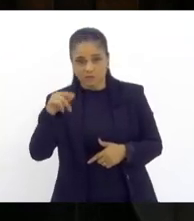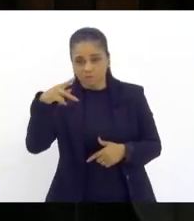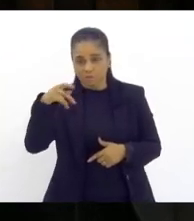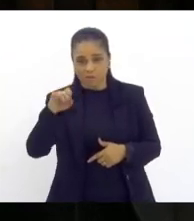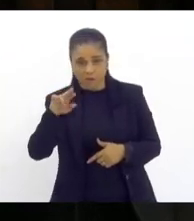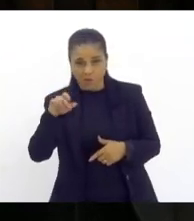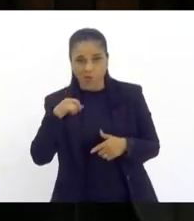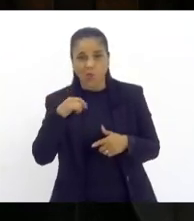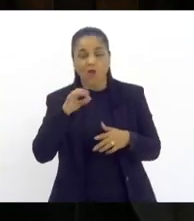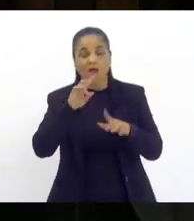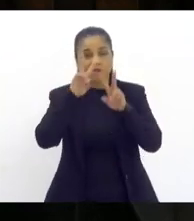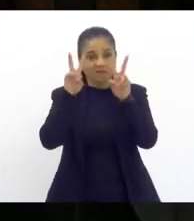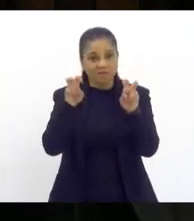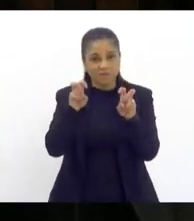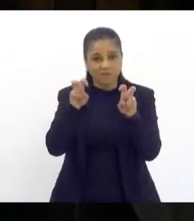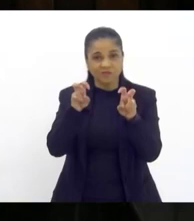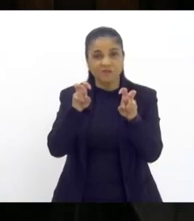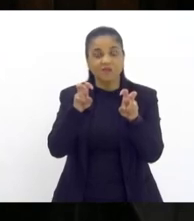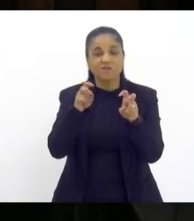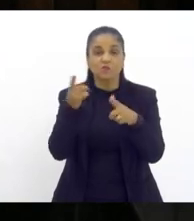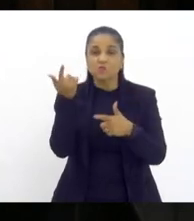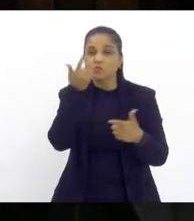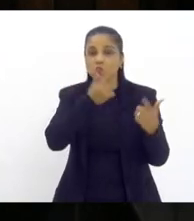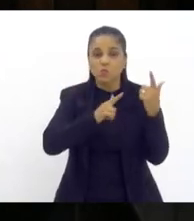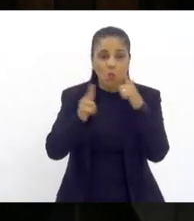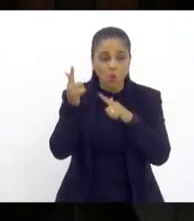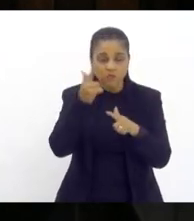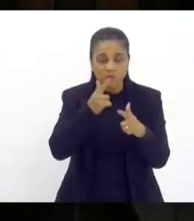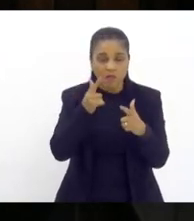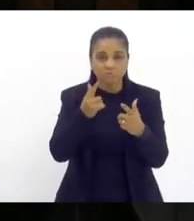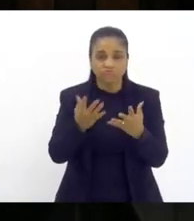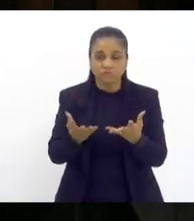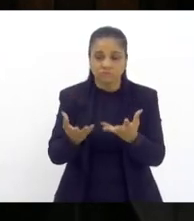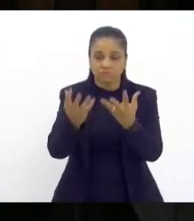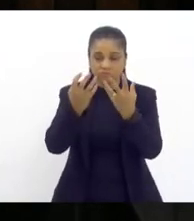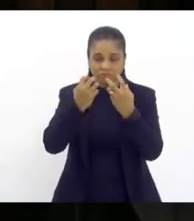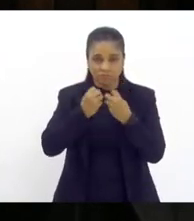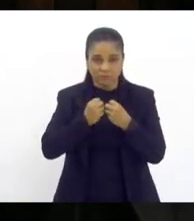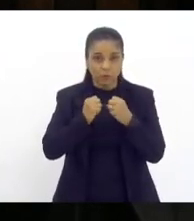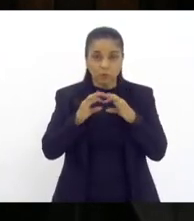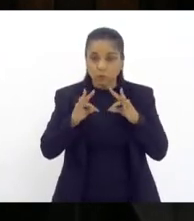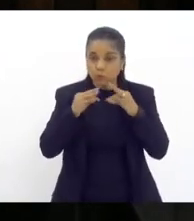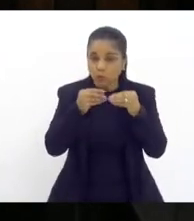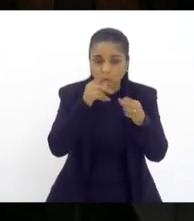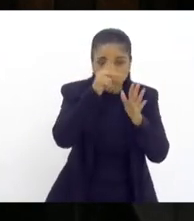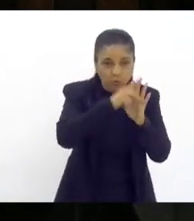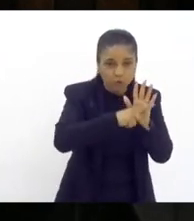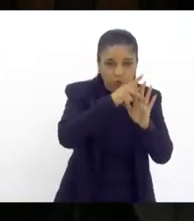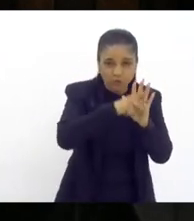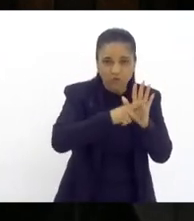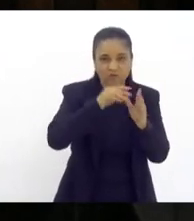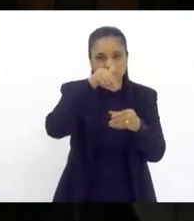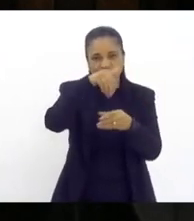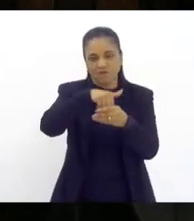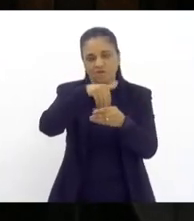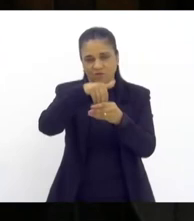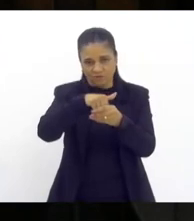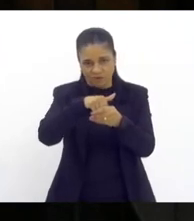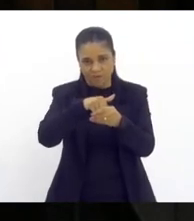conseguido dar vazão aos projetos que a CCJ tem colocado